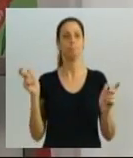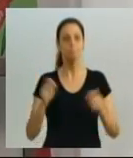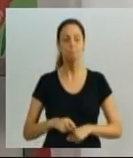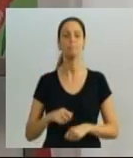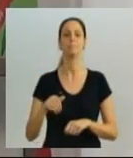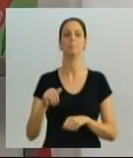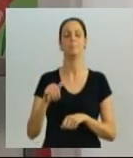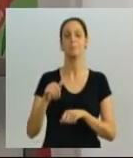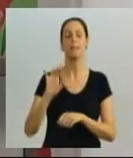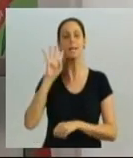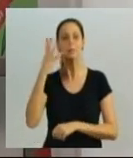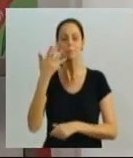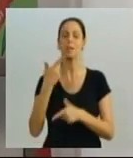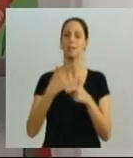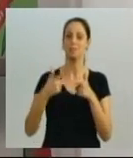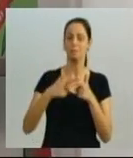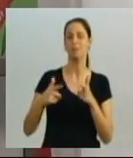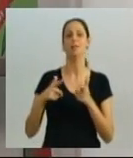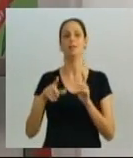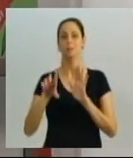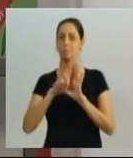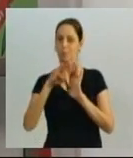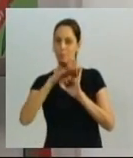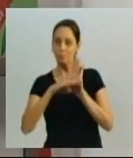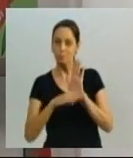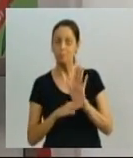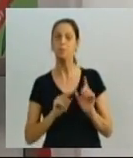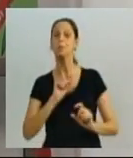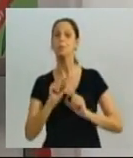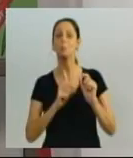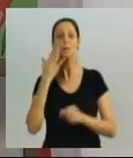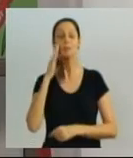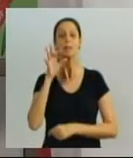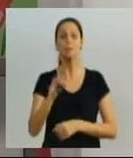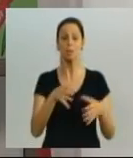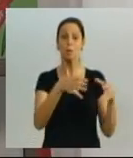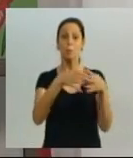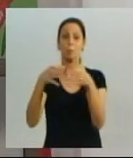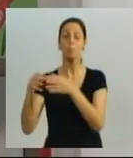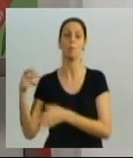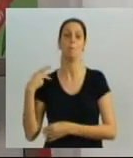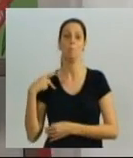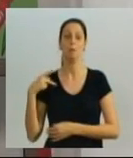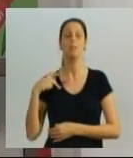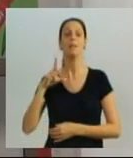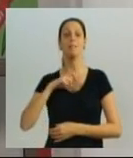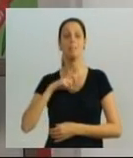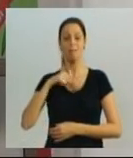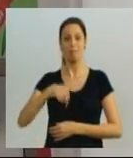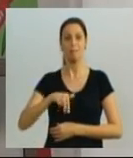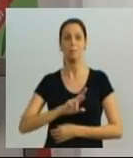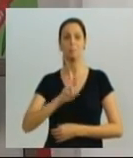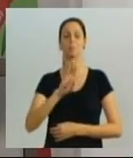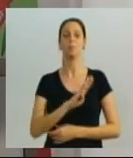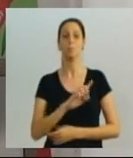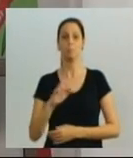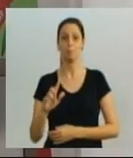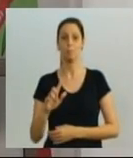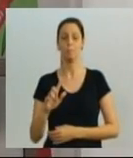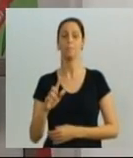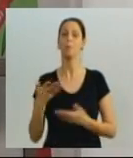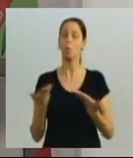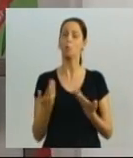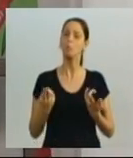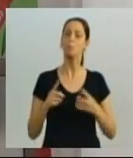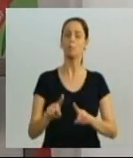projetos, nessas iniciativas, se tiver a compreensão dos partidos que têm representação em Blumenau. Nossa provocação